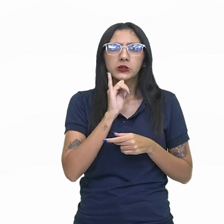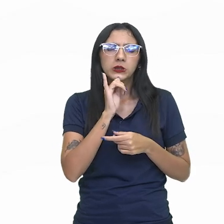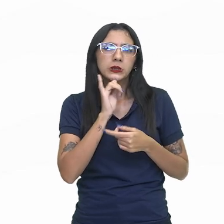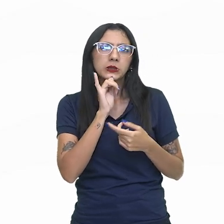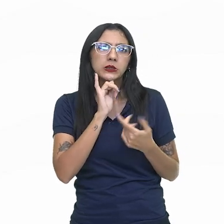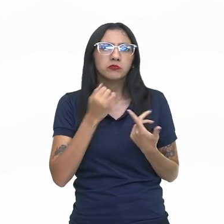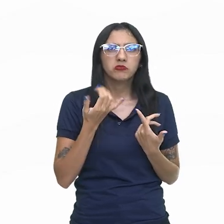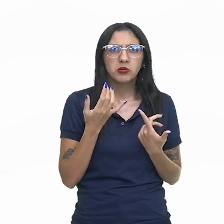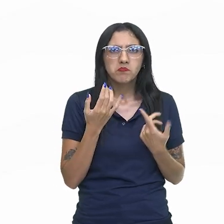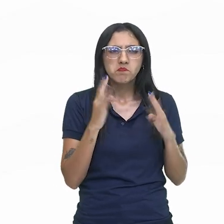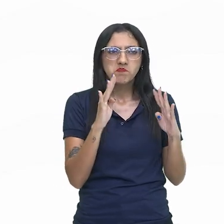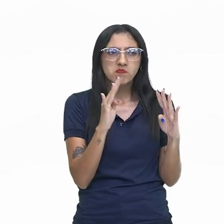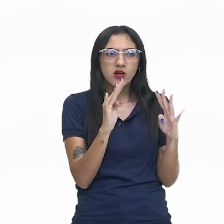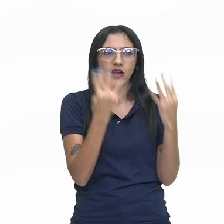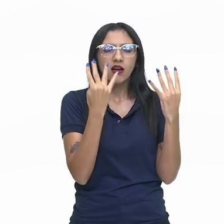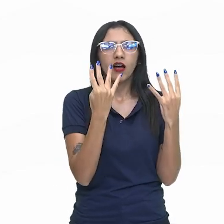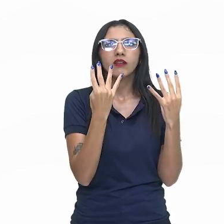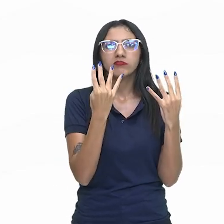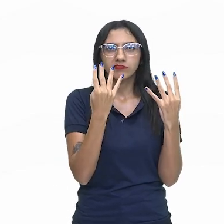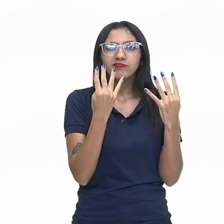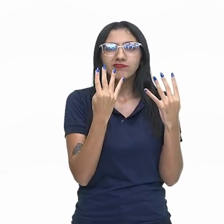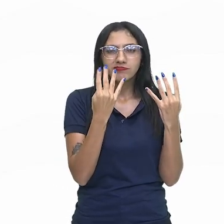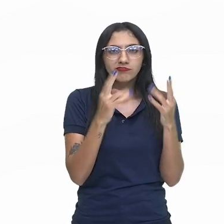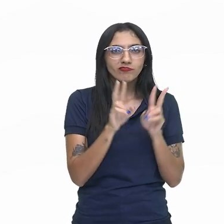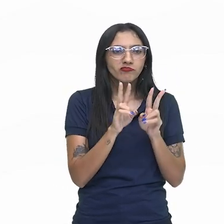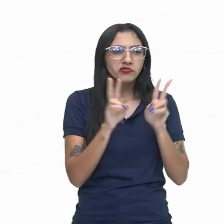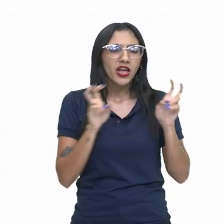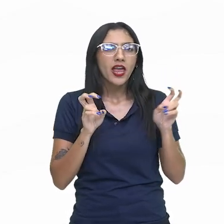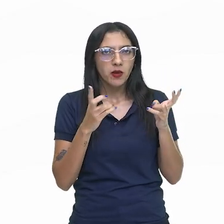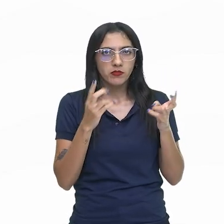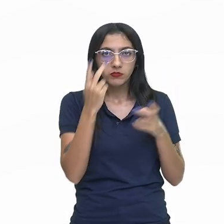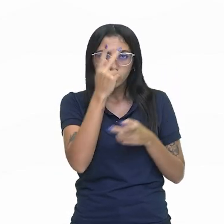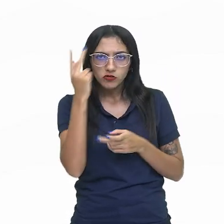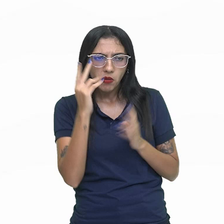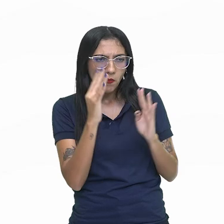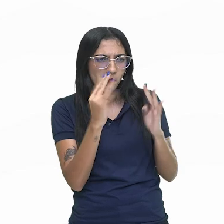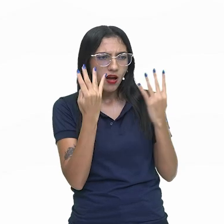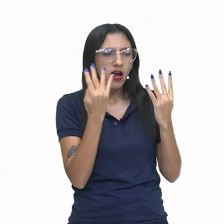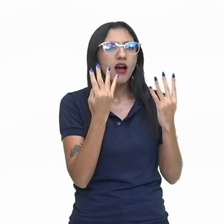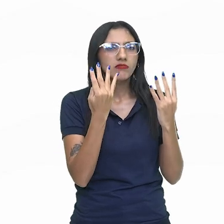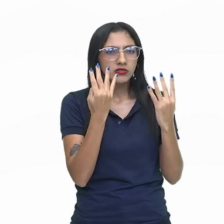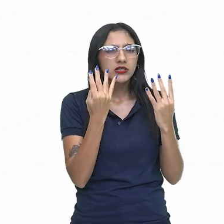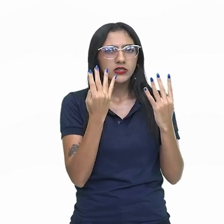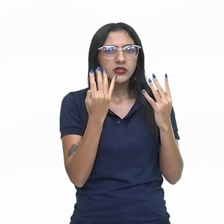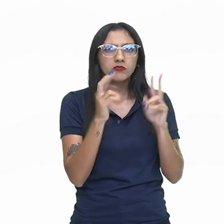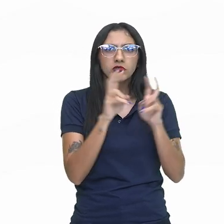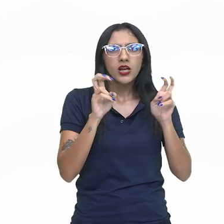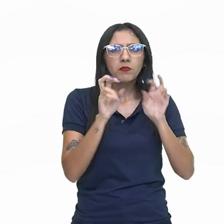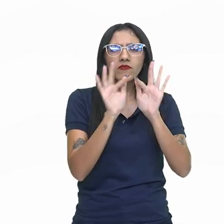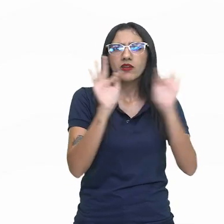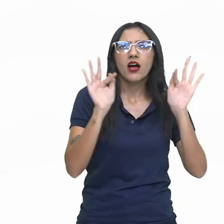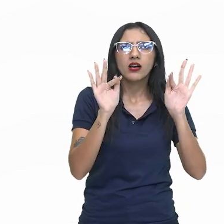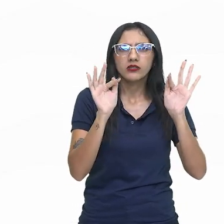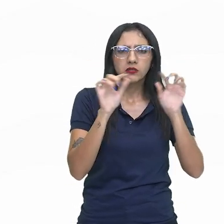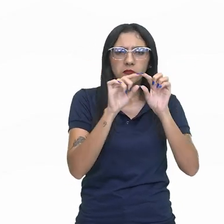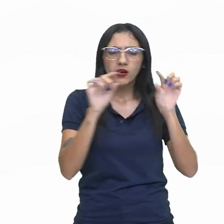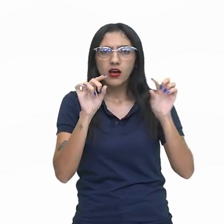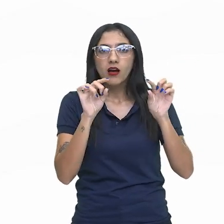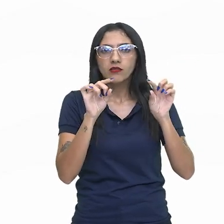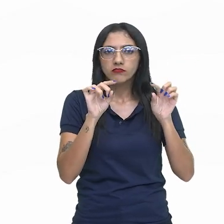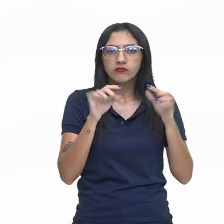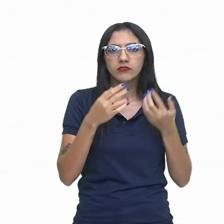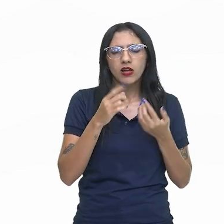ele vai chamar a atenção do leitor e vai ver, né, se esse leitor vai decidir